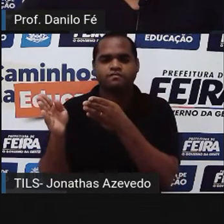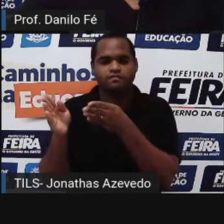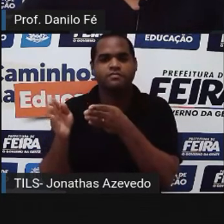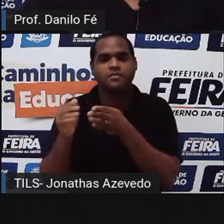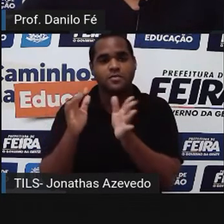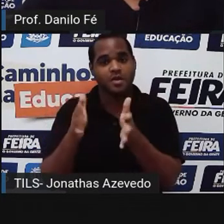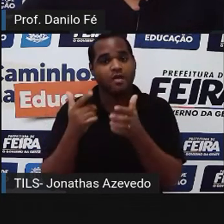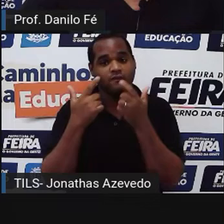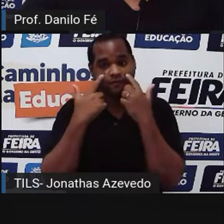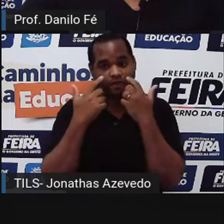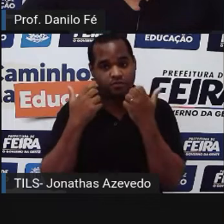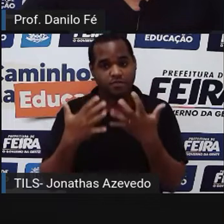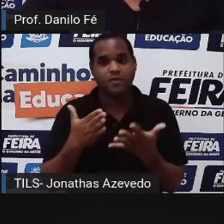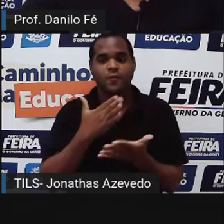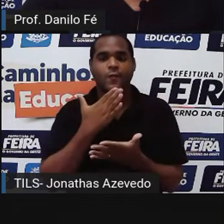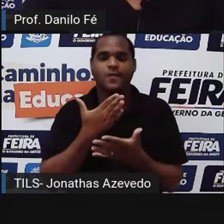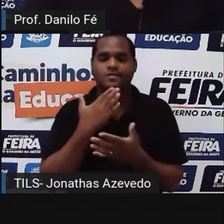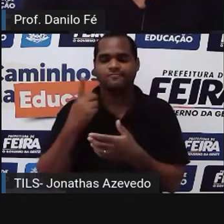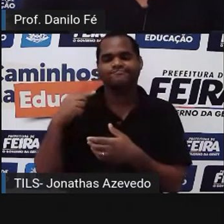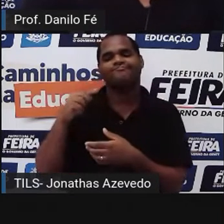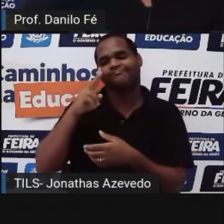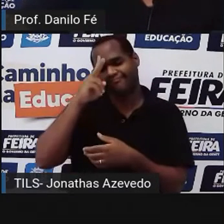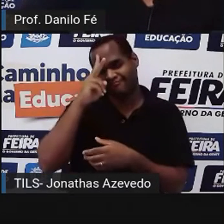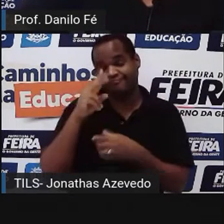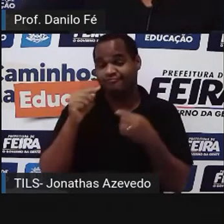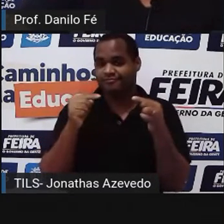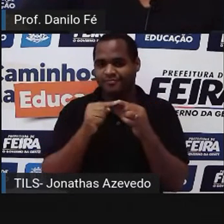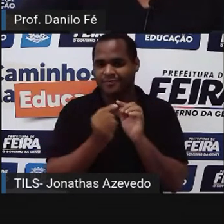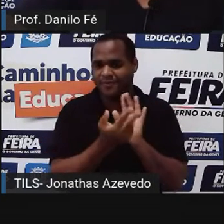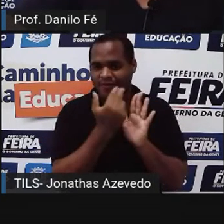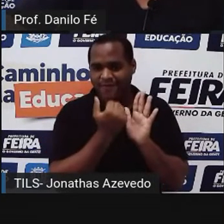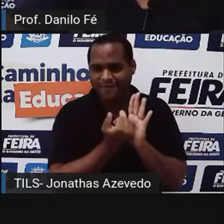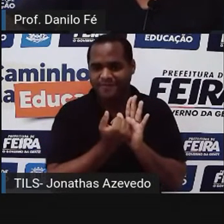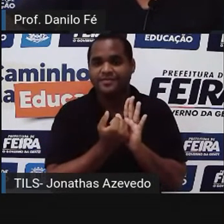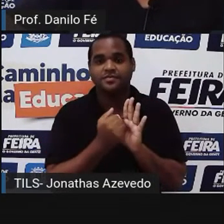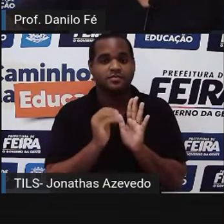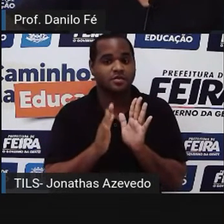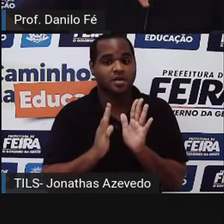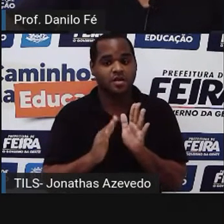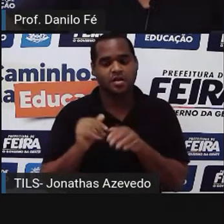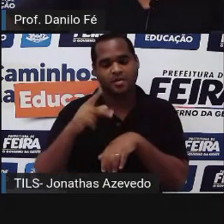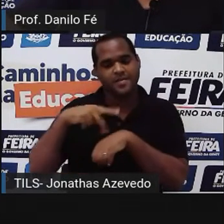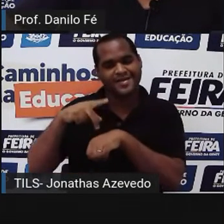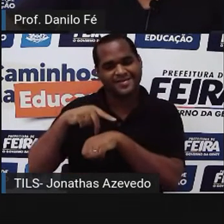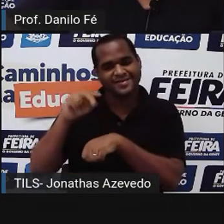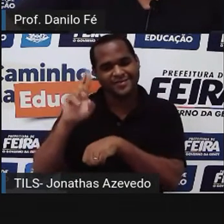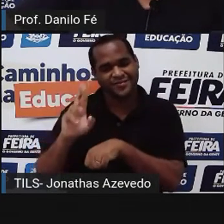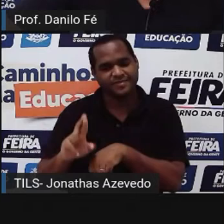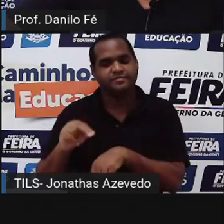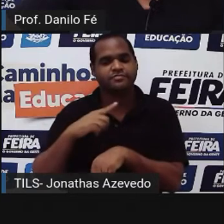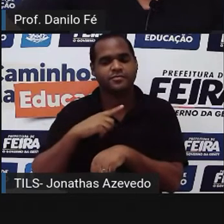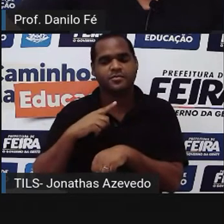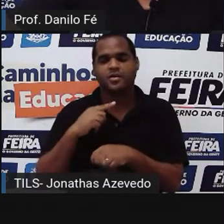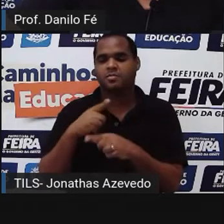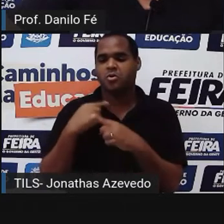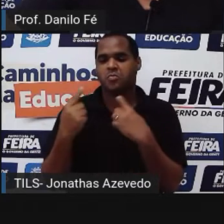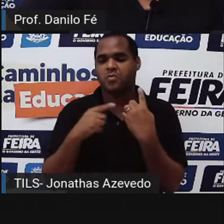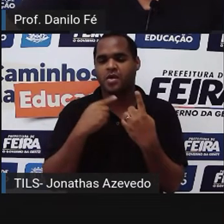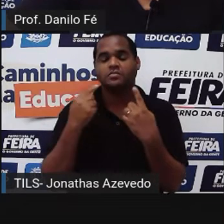se tem conhecimento na história. A bravura dos russos é falada até hoje. Morria um soldado,